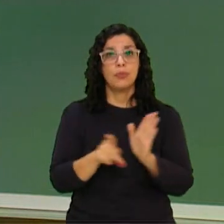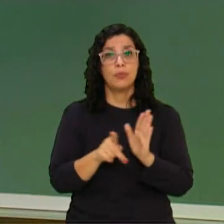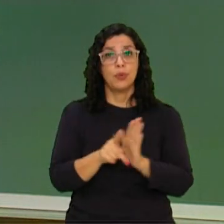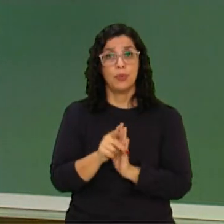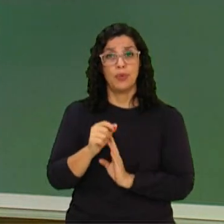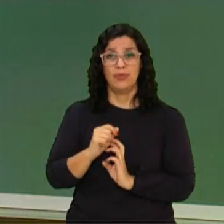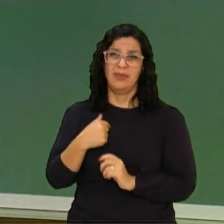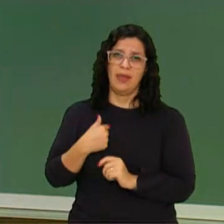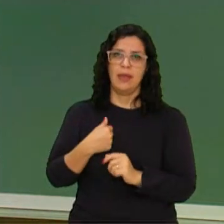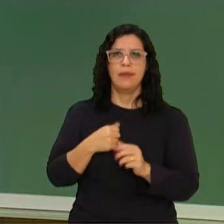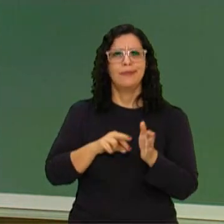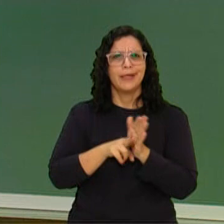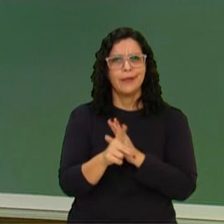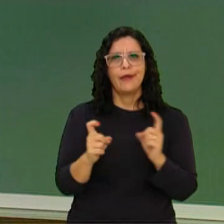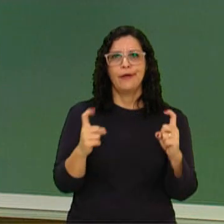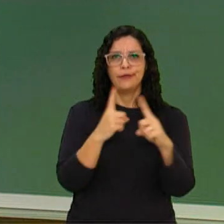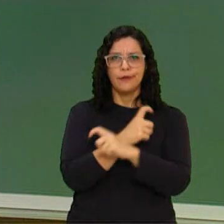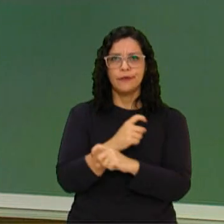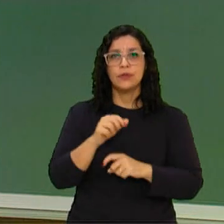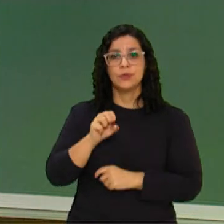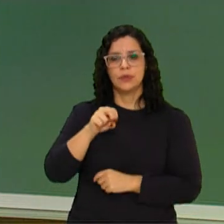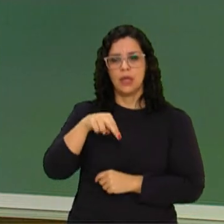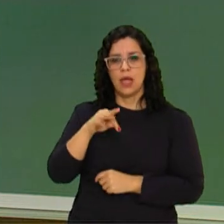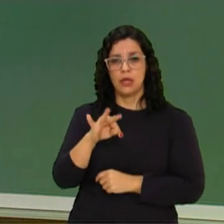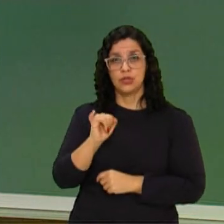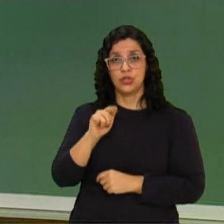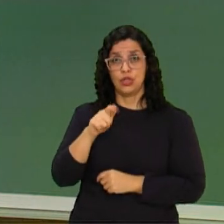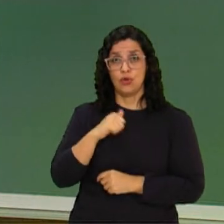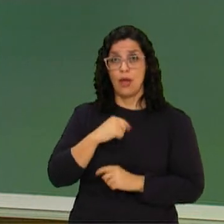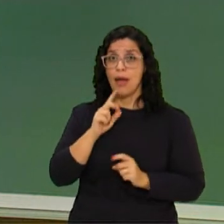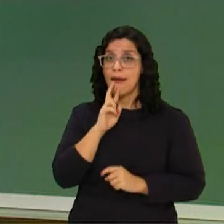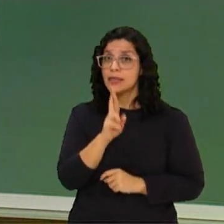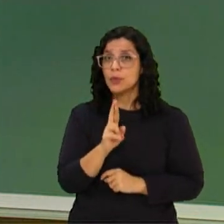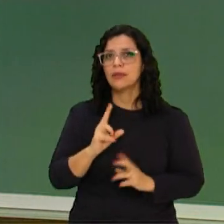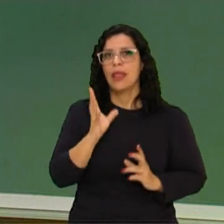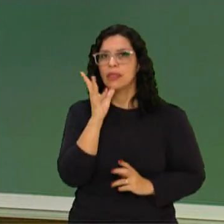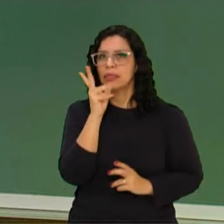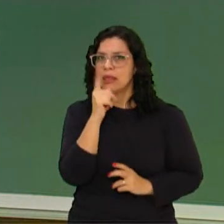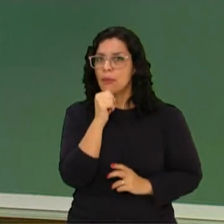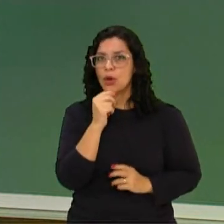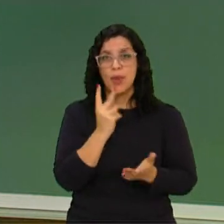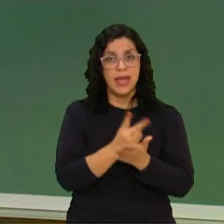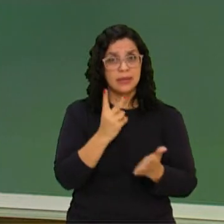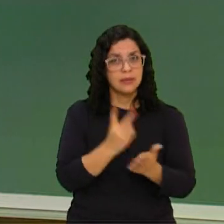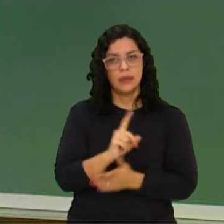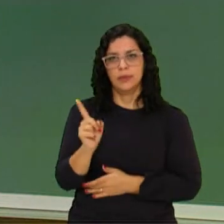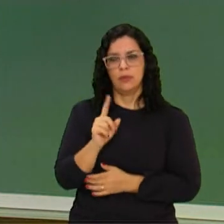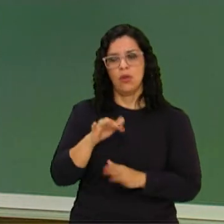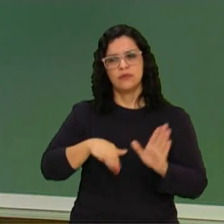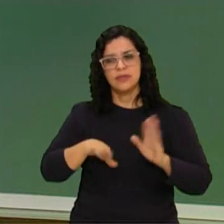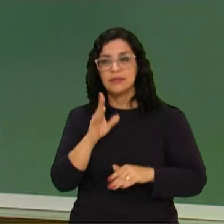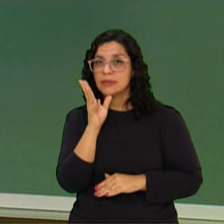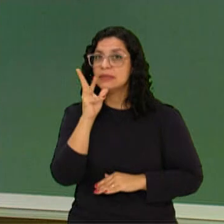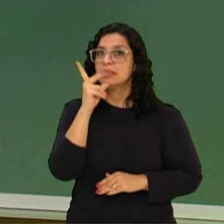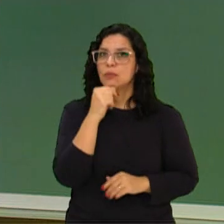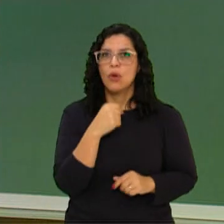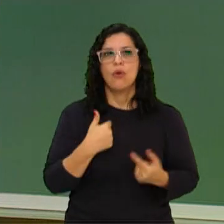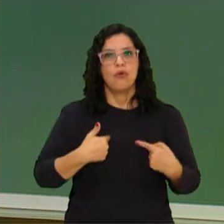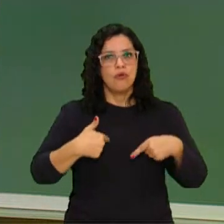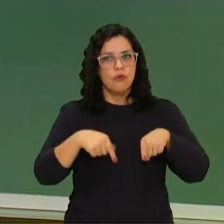né? O que acontece? Essa resposta adaptativa tem um tempo, ela não reconhece assim para o resto da vida, e aí ela,